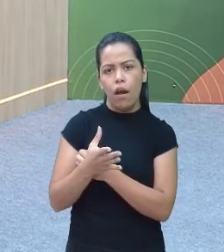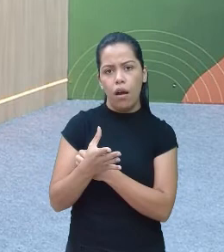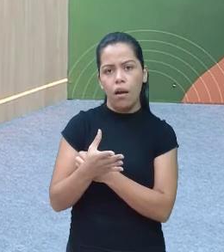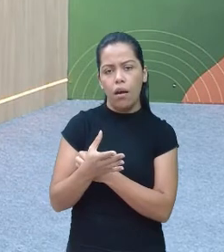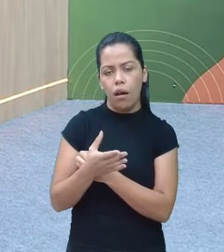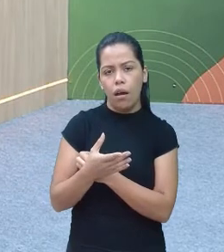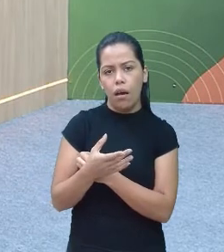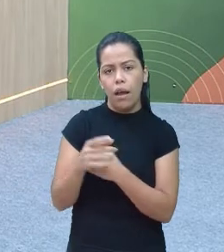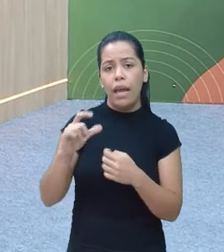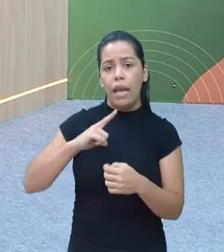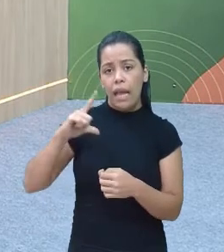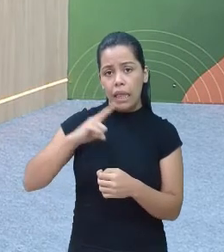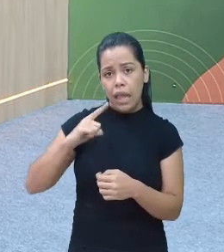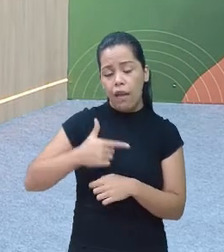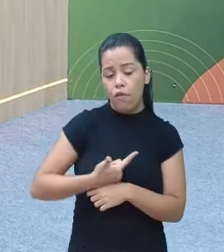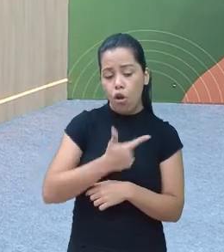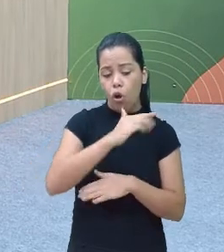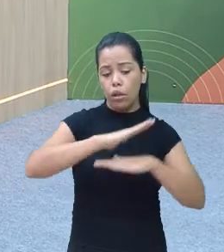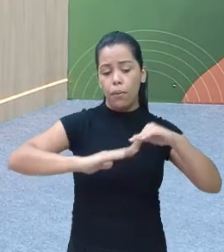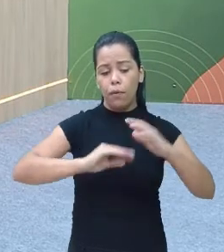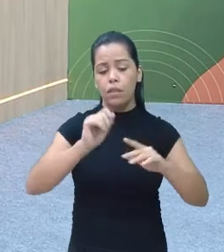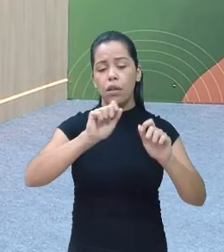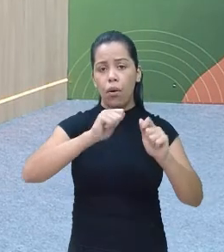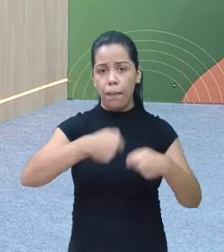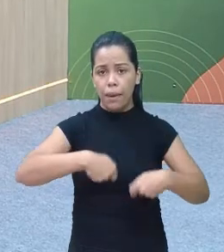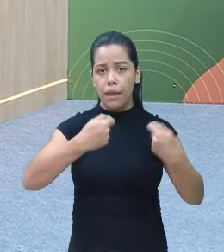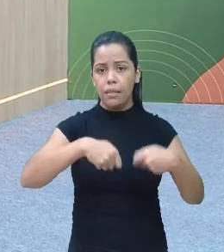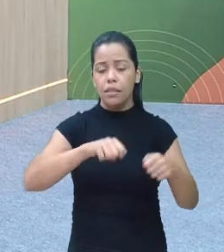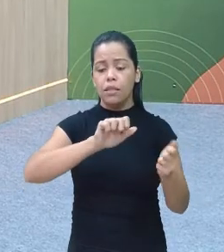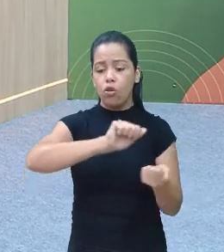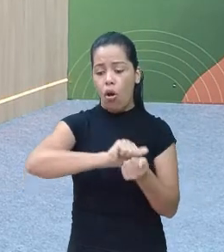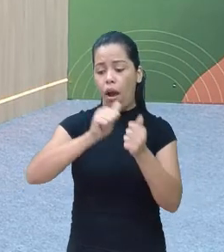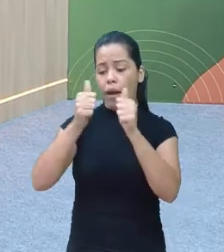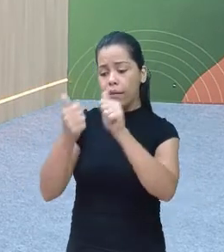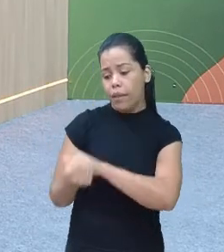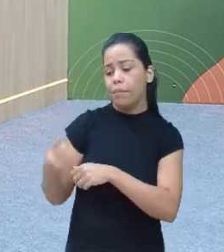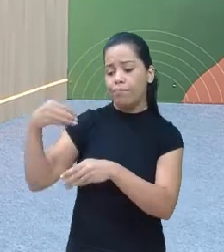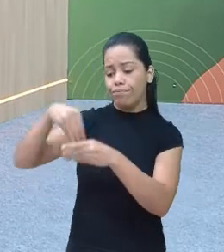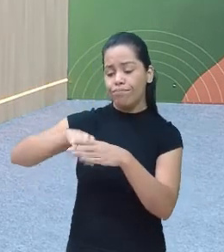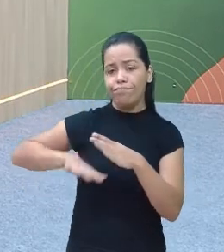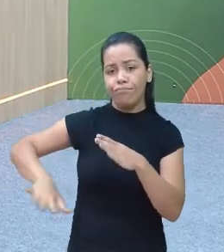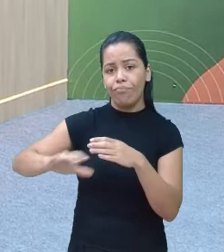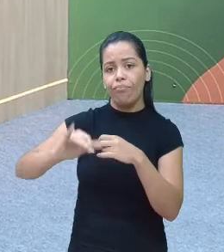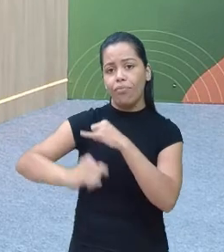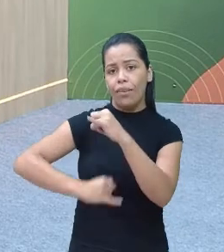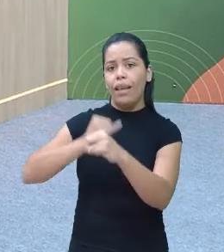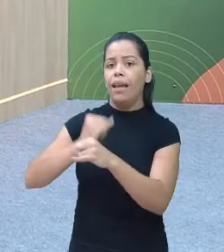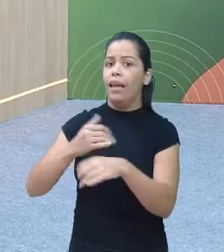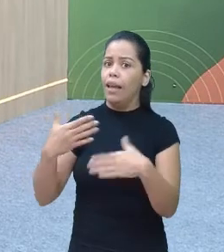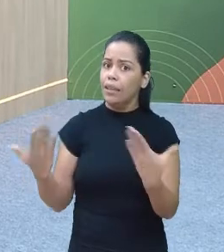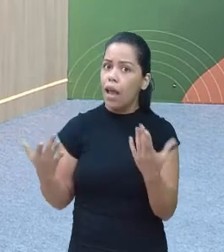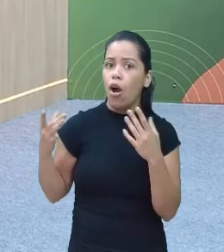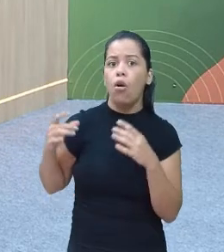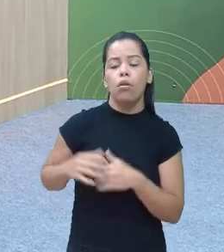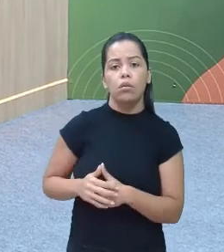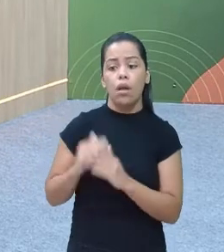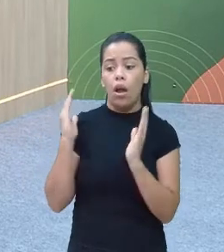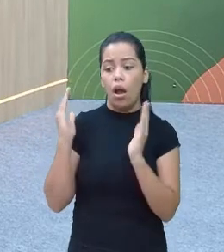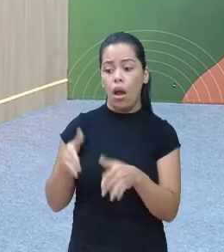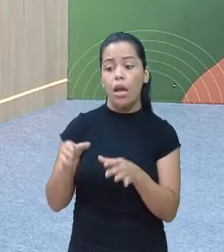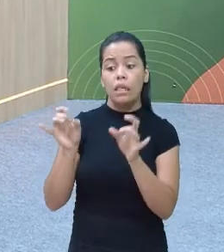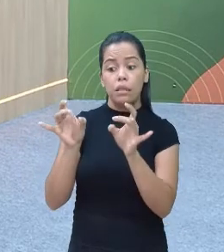precisaram adaptar uma profissão que já exerciam antes, mas que aqui, especialmente depois da pandemia, tiveram